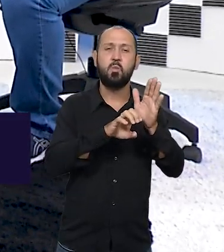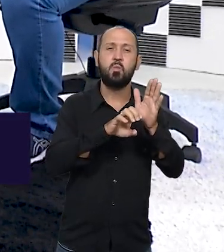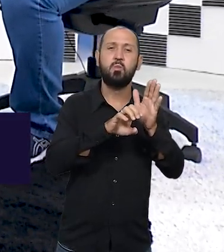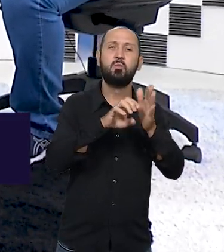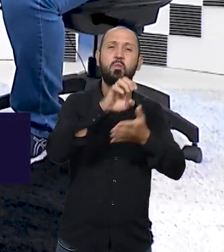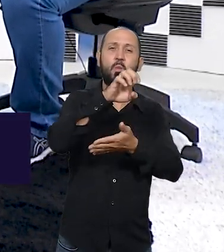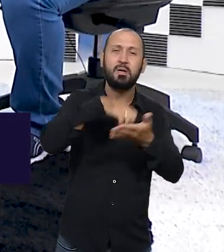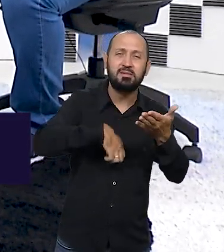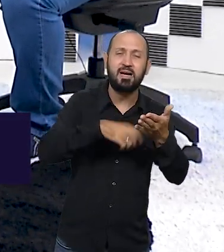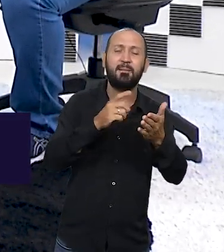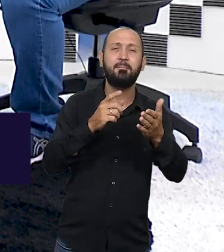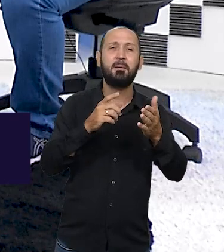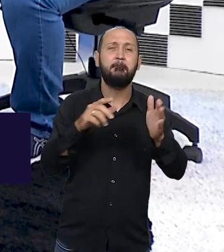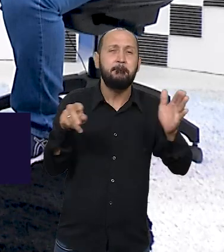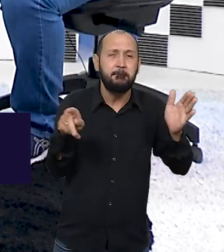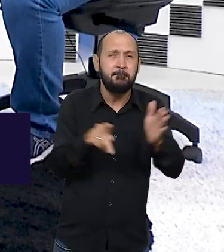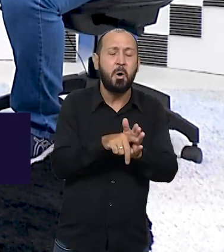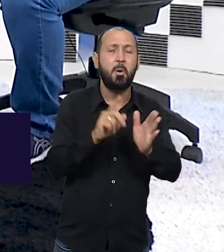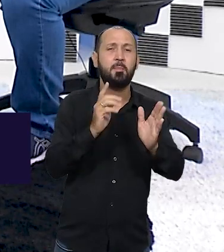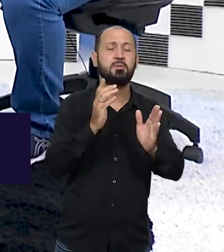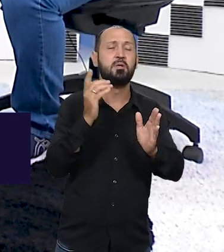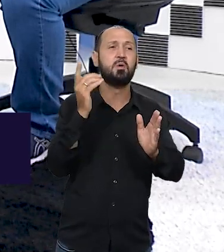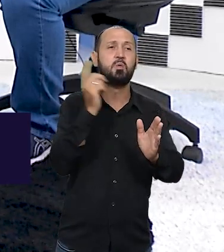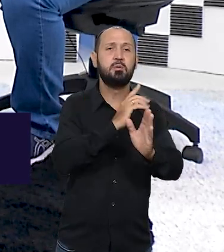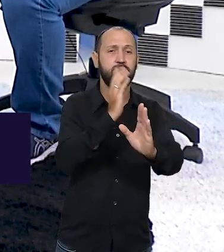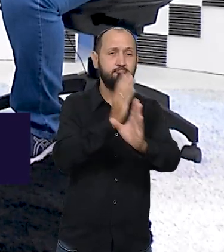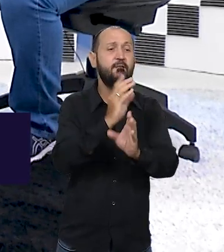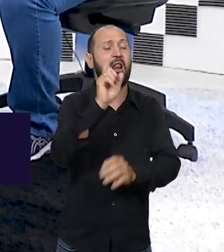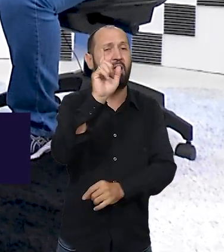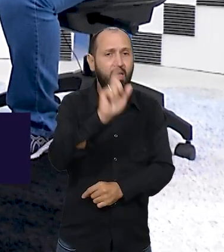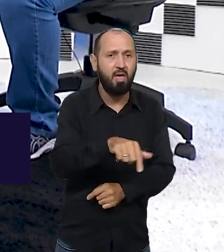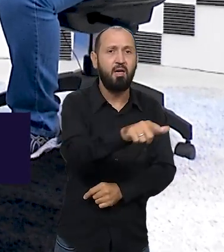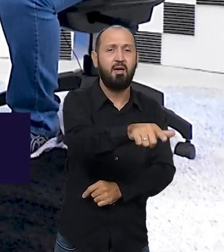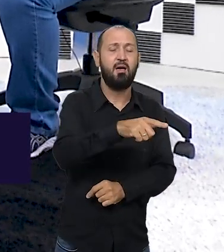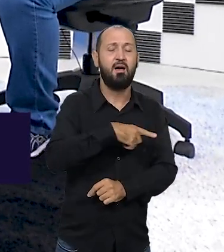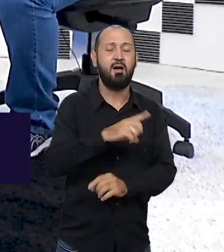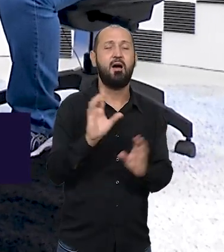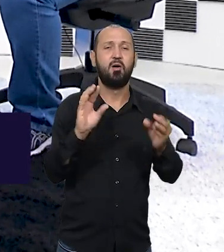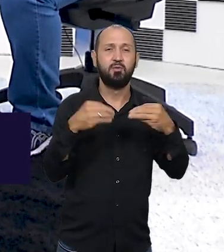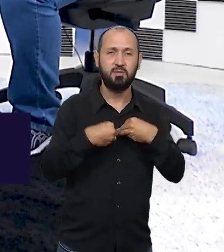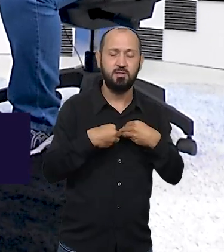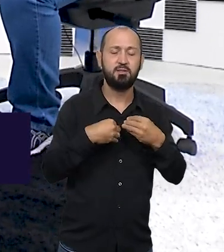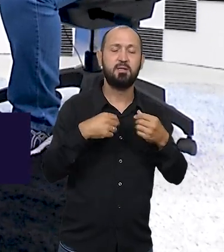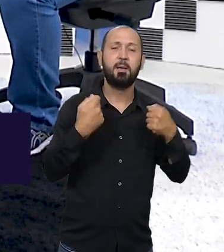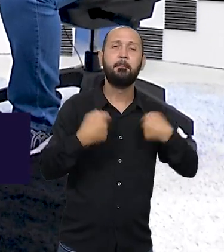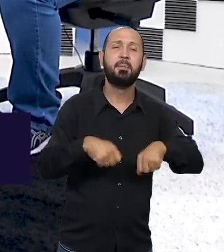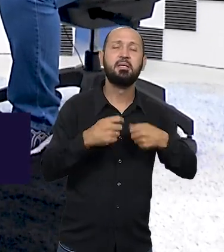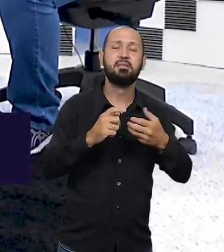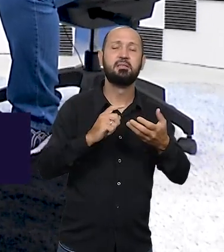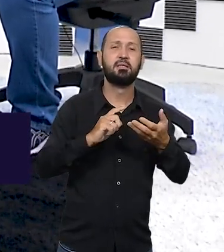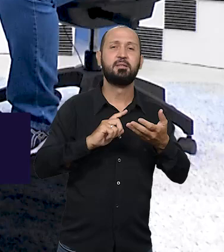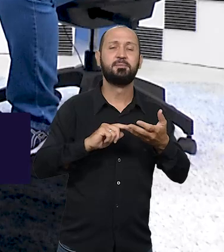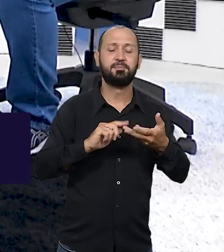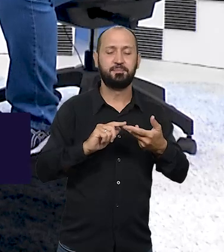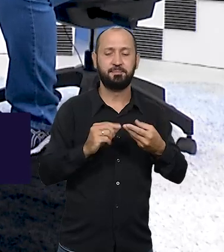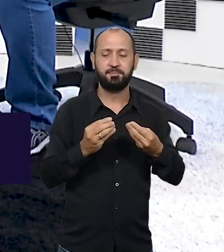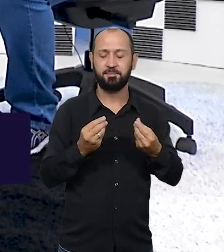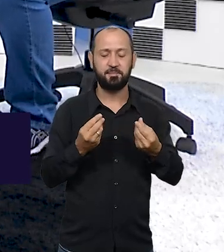específico que possa diagnosticar, né, ele é autista. Não, você tem que ter, na verdade,